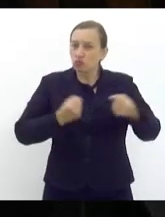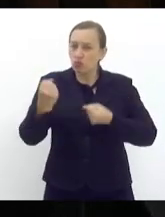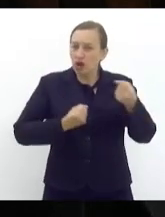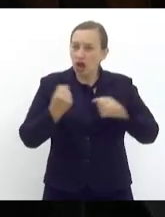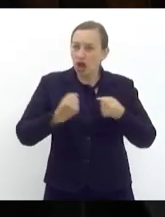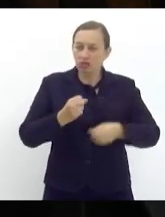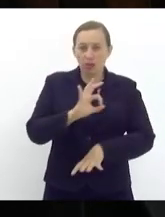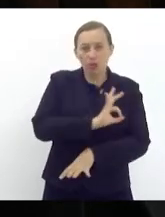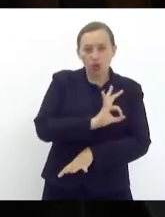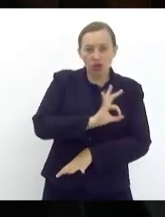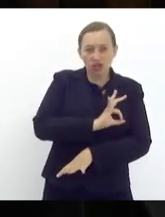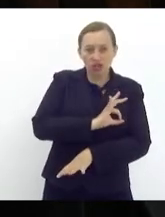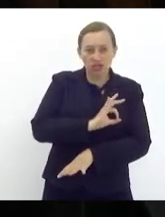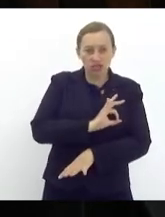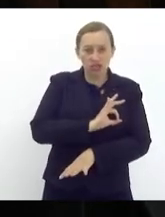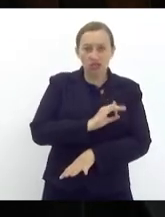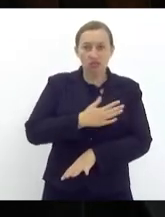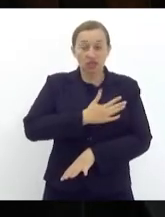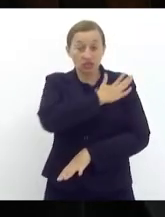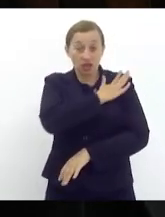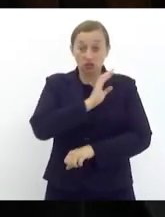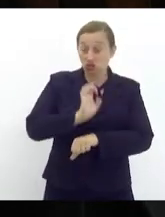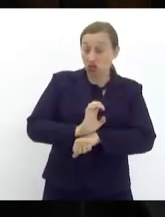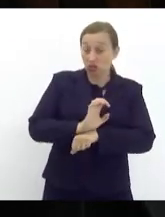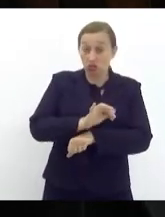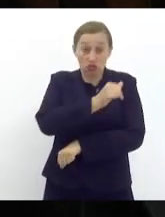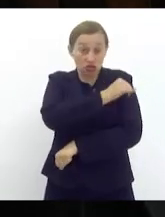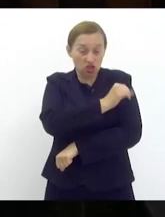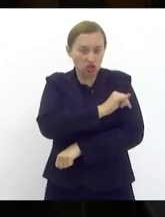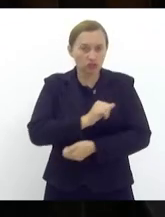Polícia Militar do Estado do Rio de Janeiro.